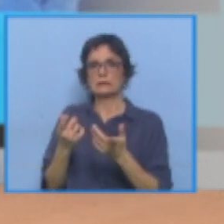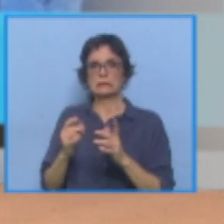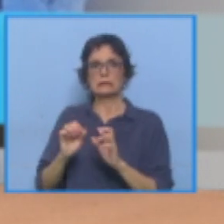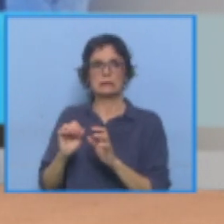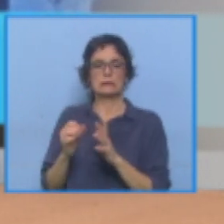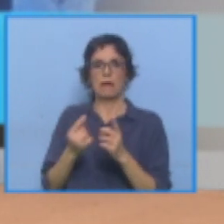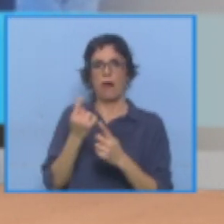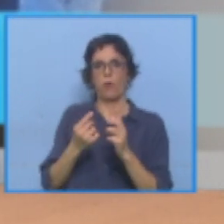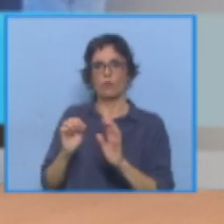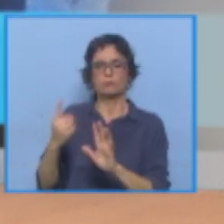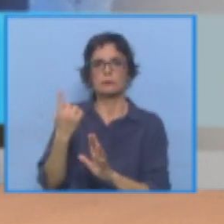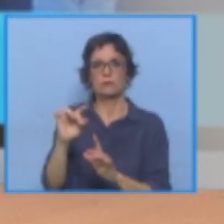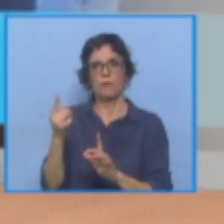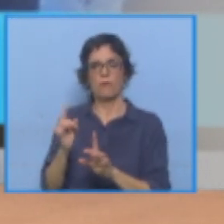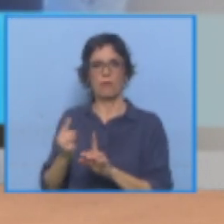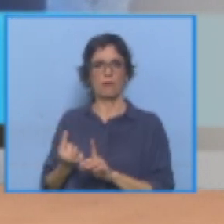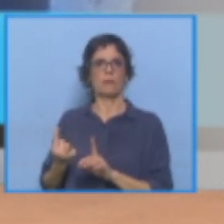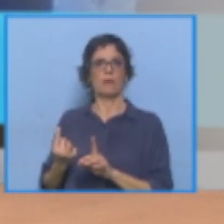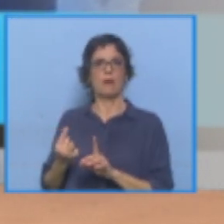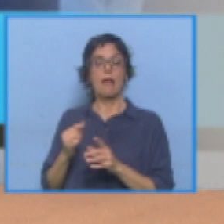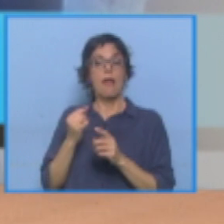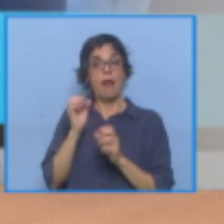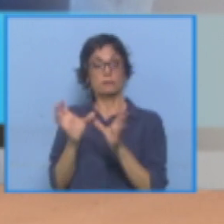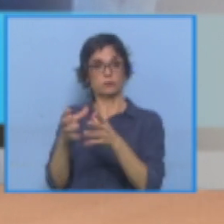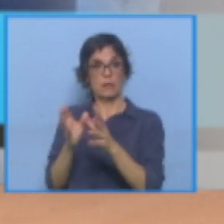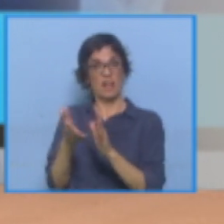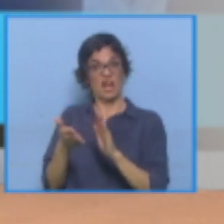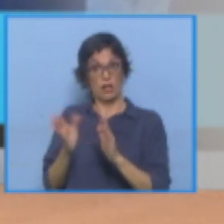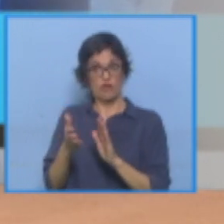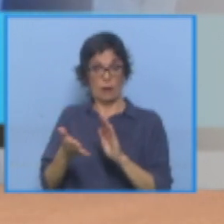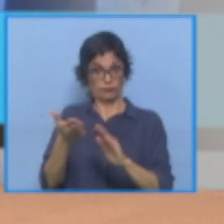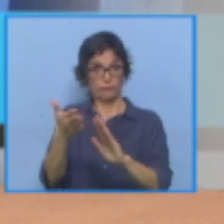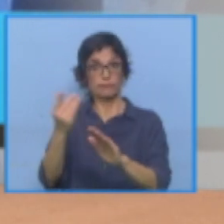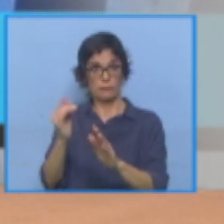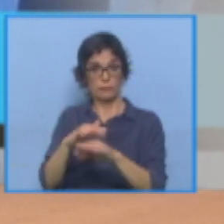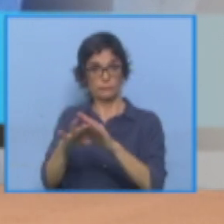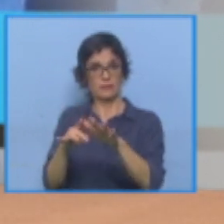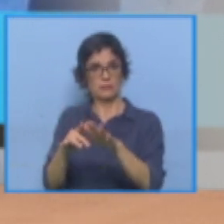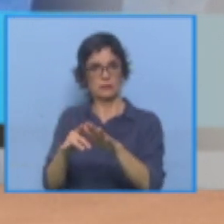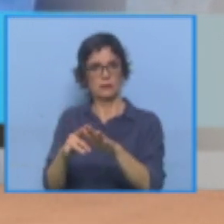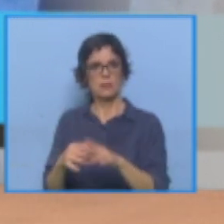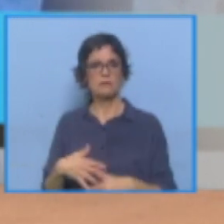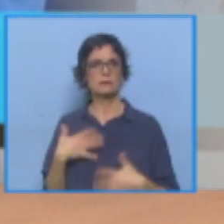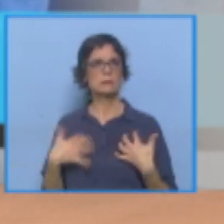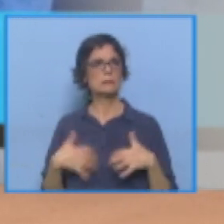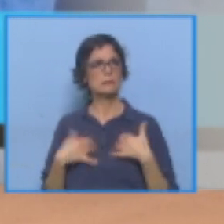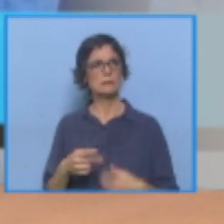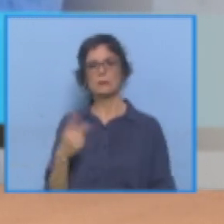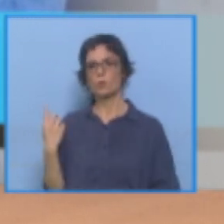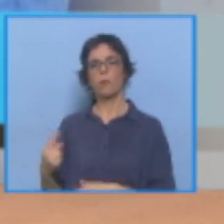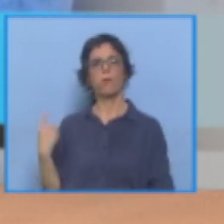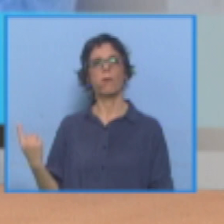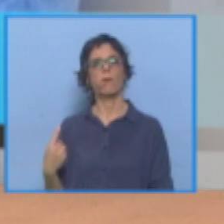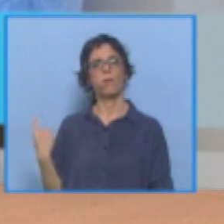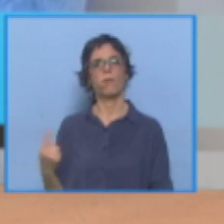que já estão mais avançadas já sentem uma certa impaciência pelo tempo que está a demorar as outras a chegarem lá. Eu penso que isso é compreensível. Quem